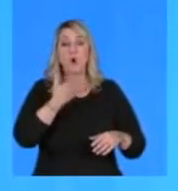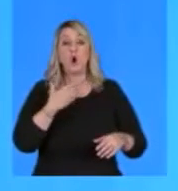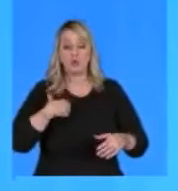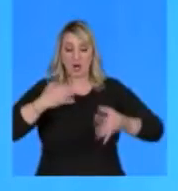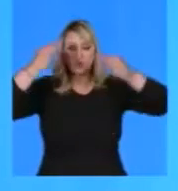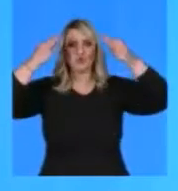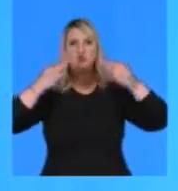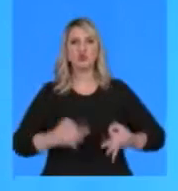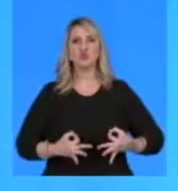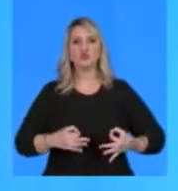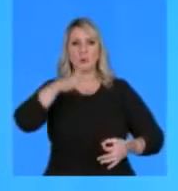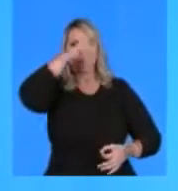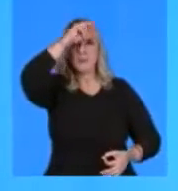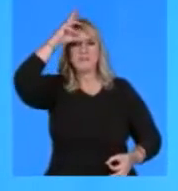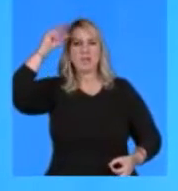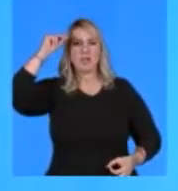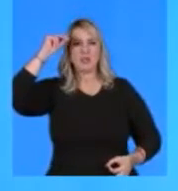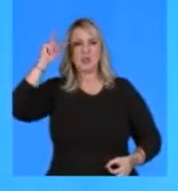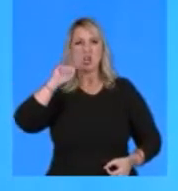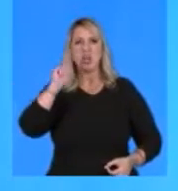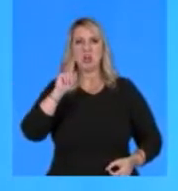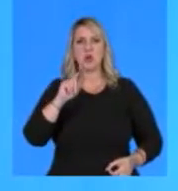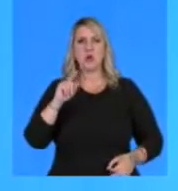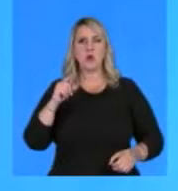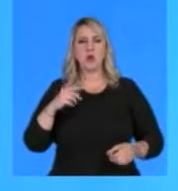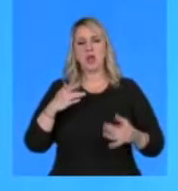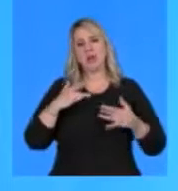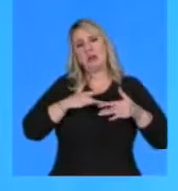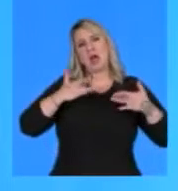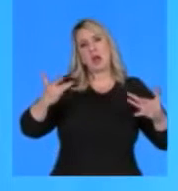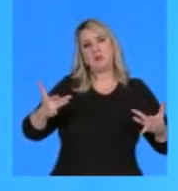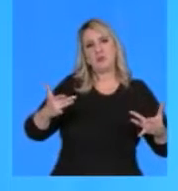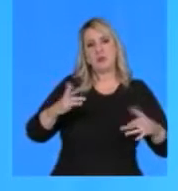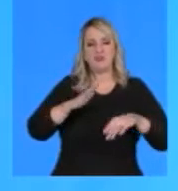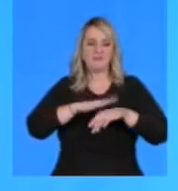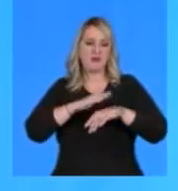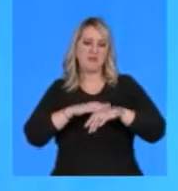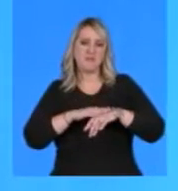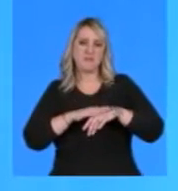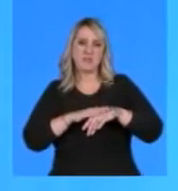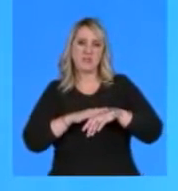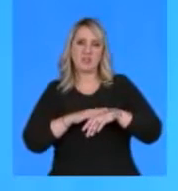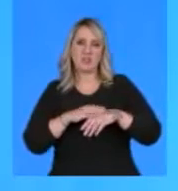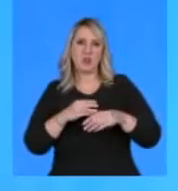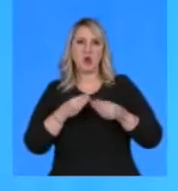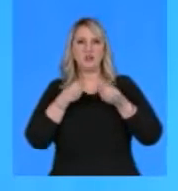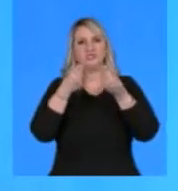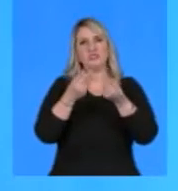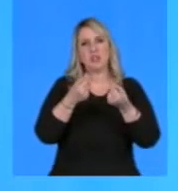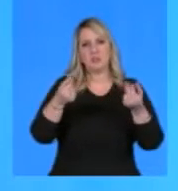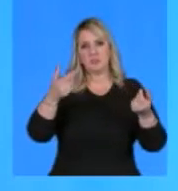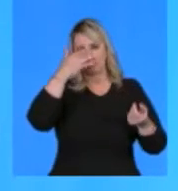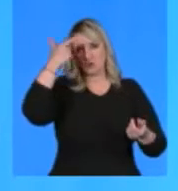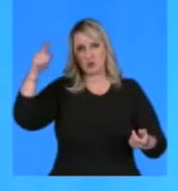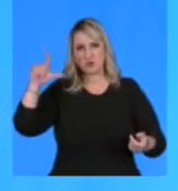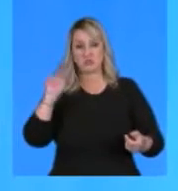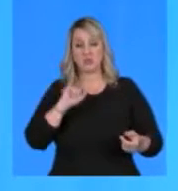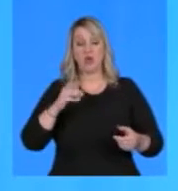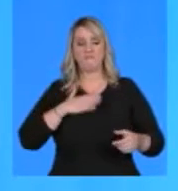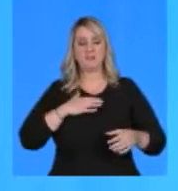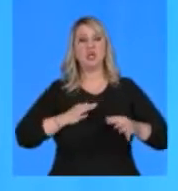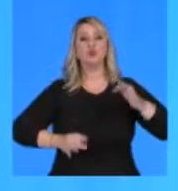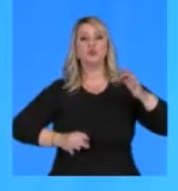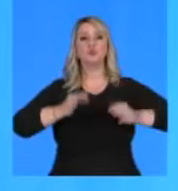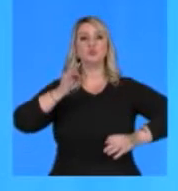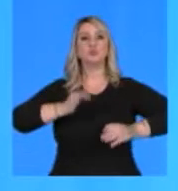justo na prefeitura ela você é um homem caridoso fazendo caridade com o posto dinheiro dos outros eu vou fazer justiça